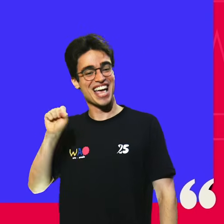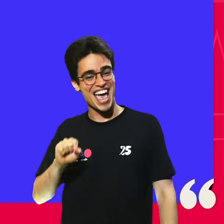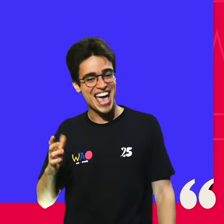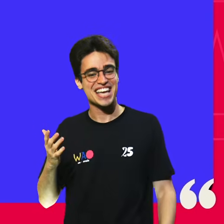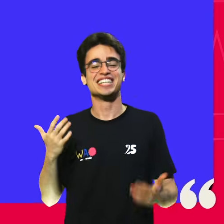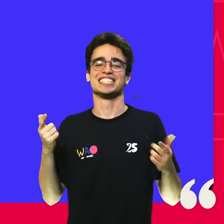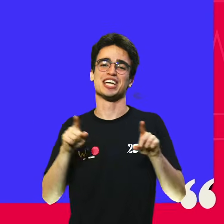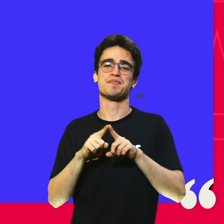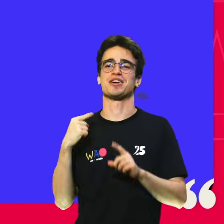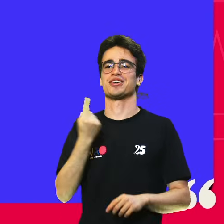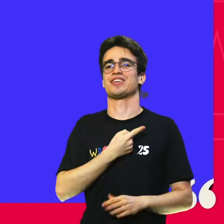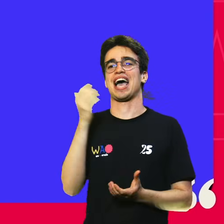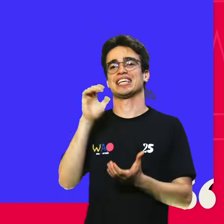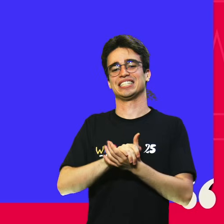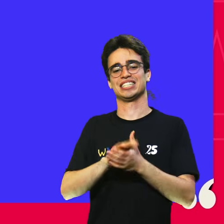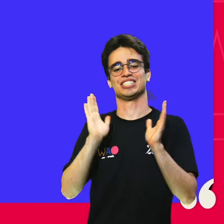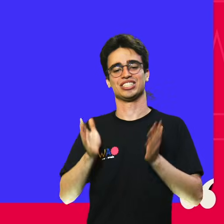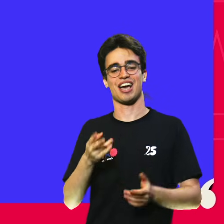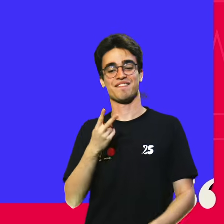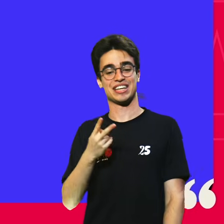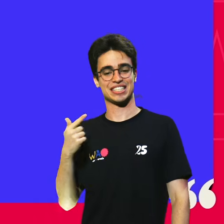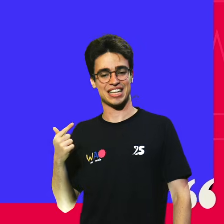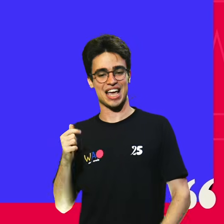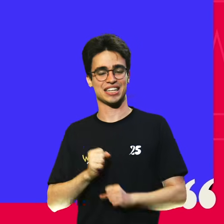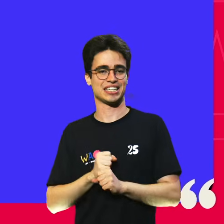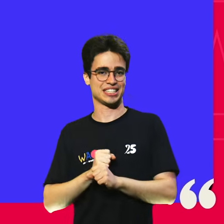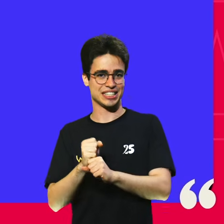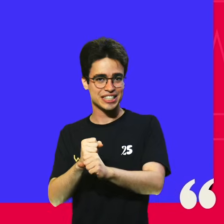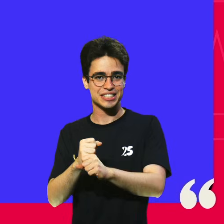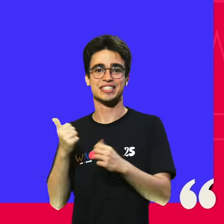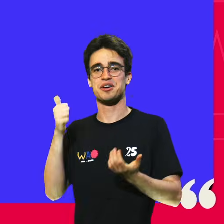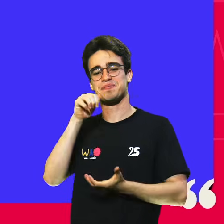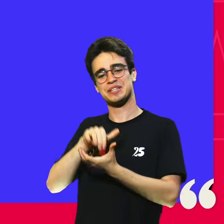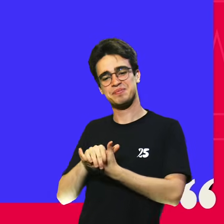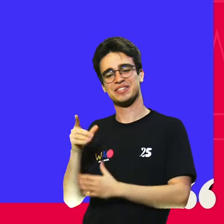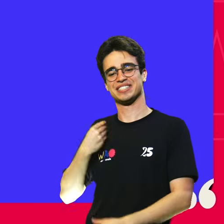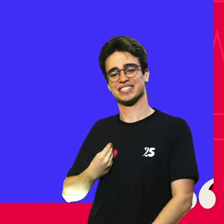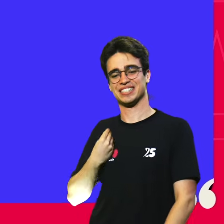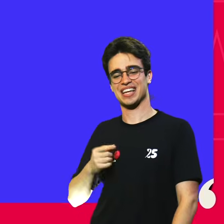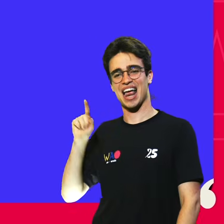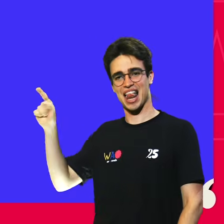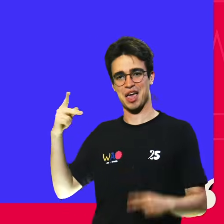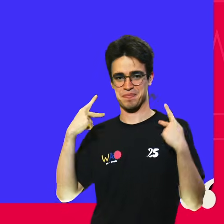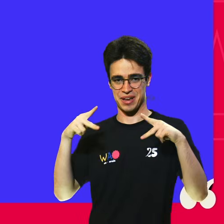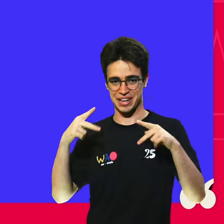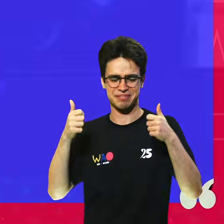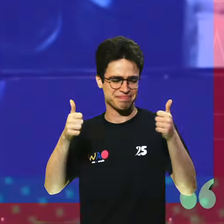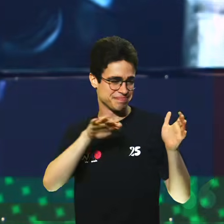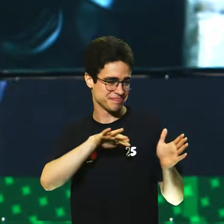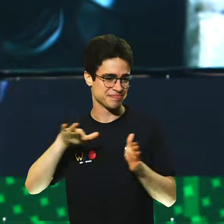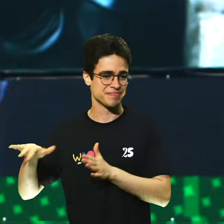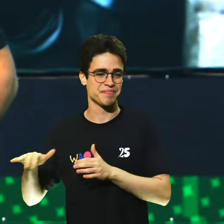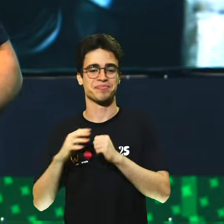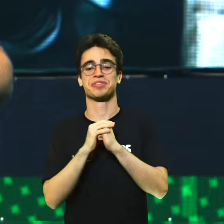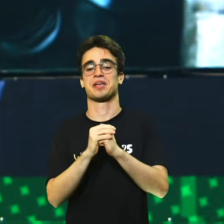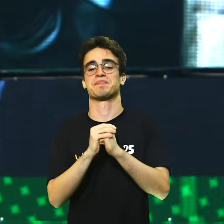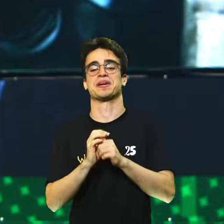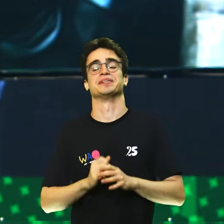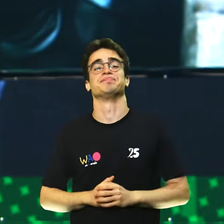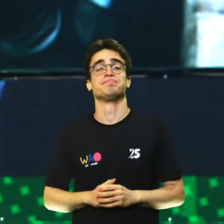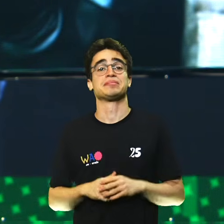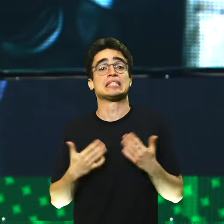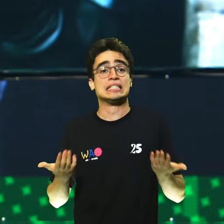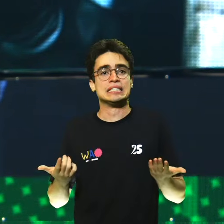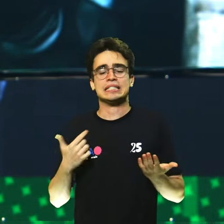E nós estamos casados há 27 anos, e a Naine está lá, pregando. Muito bem, amém. Queridos, eu tenho